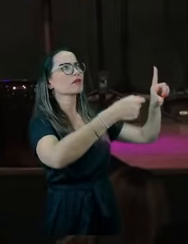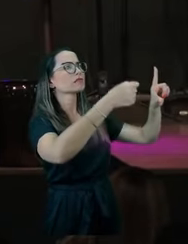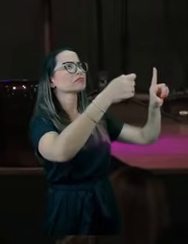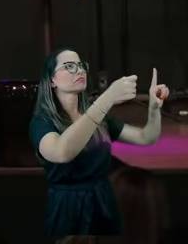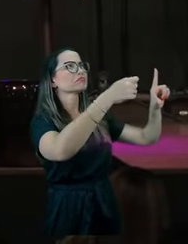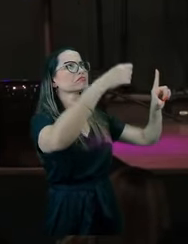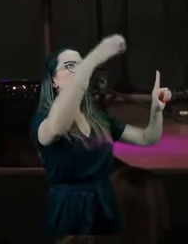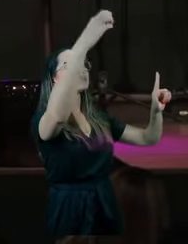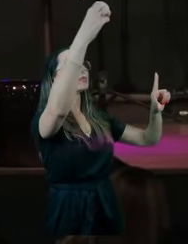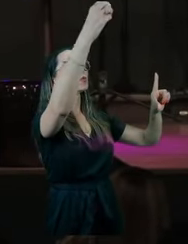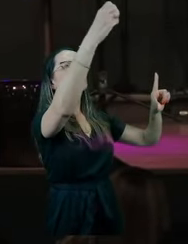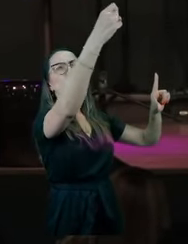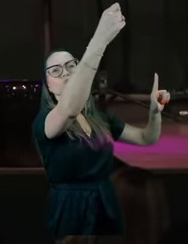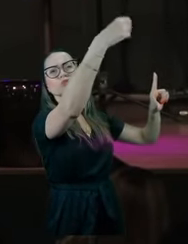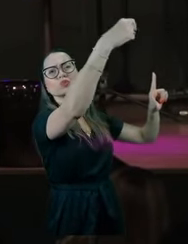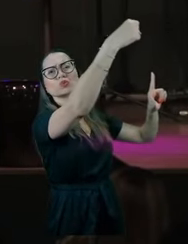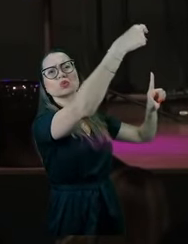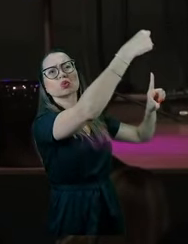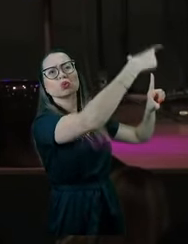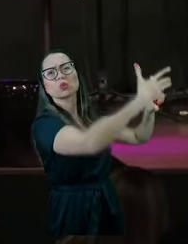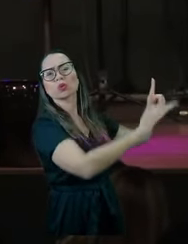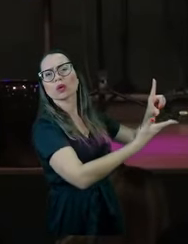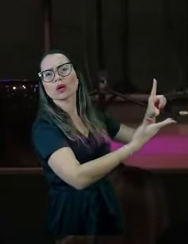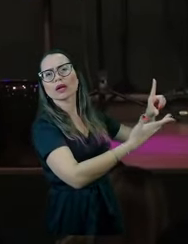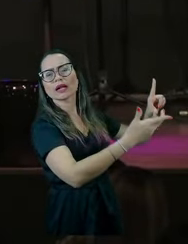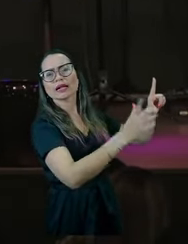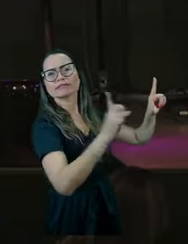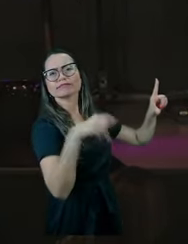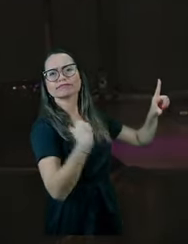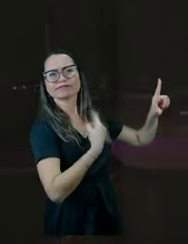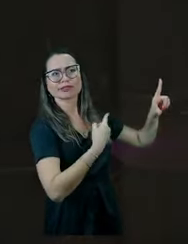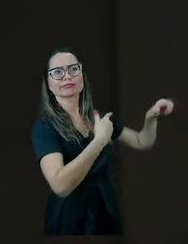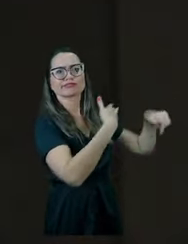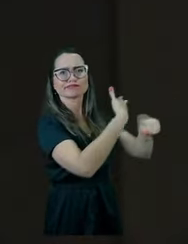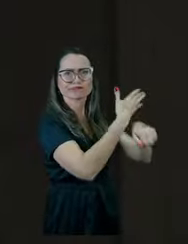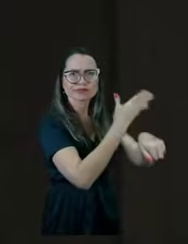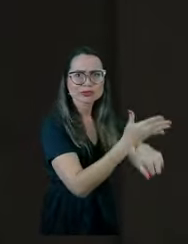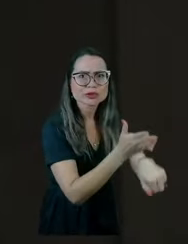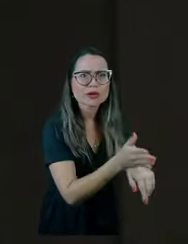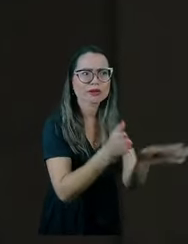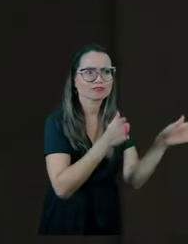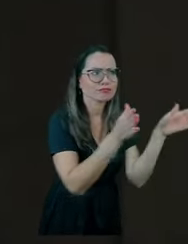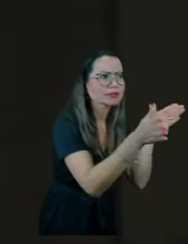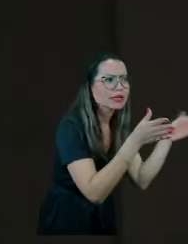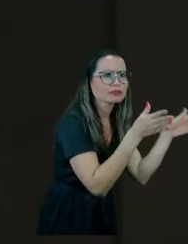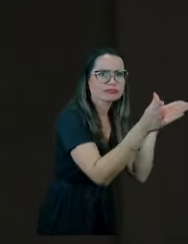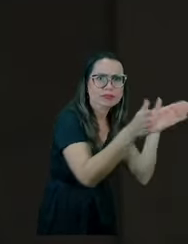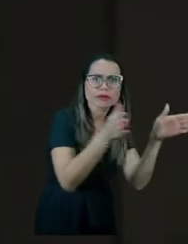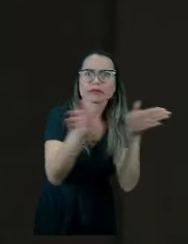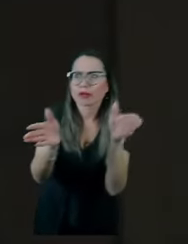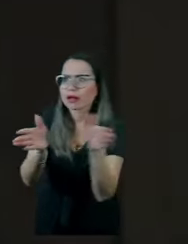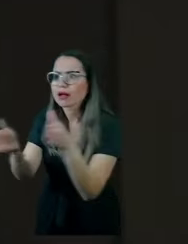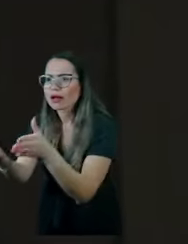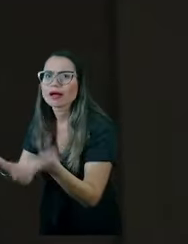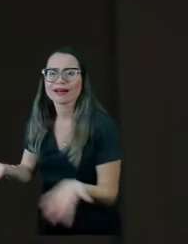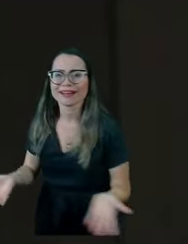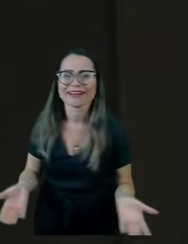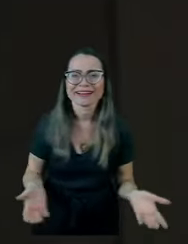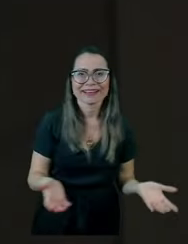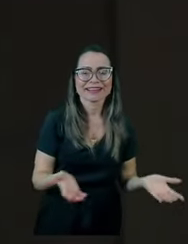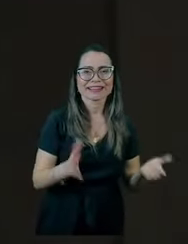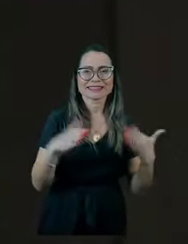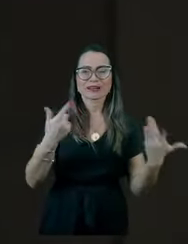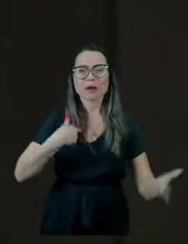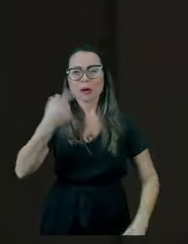TV. Estamos o tempo todo com informações para acessar. E as conexões falam disso. E eu tenho